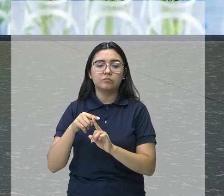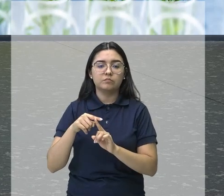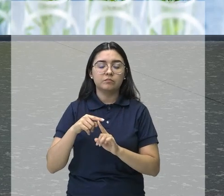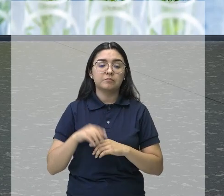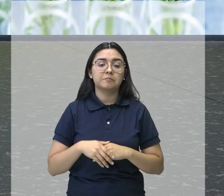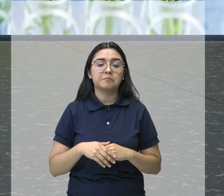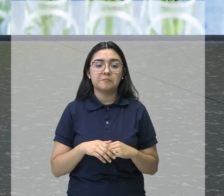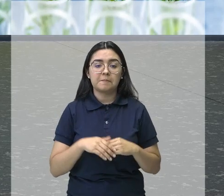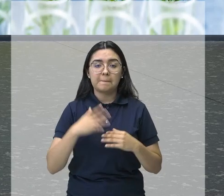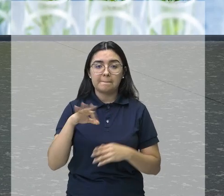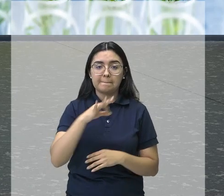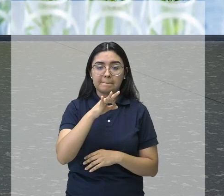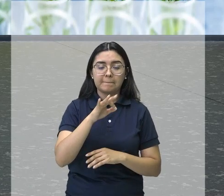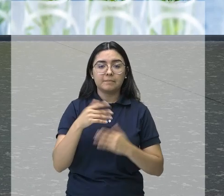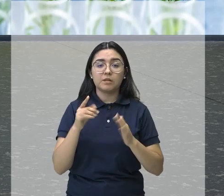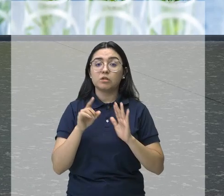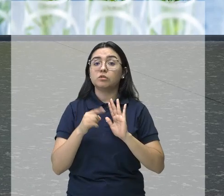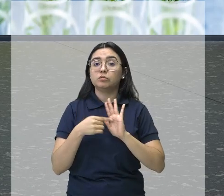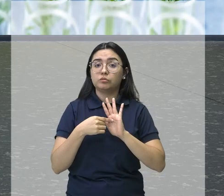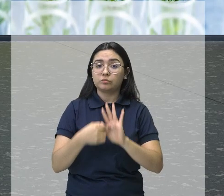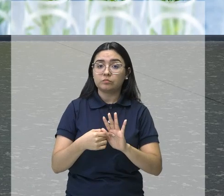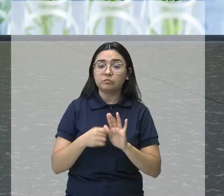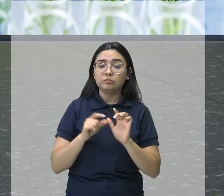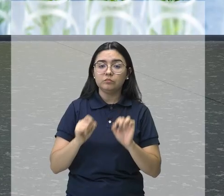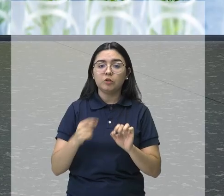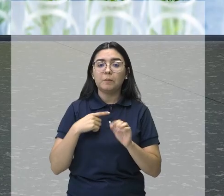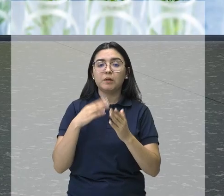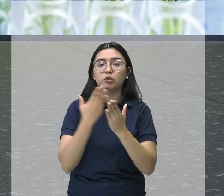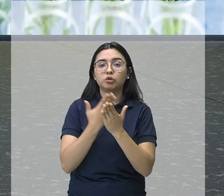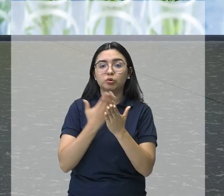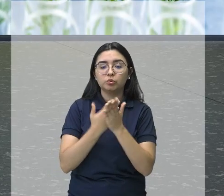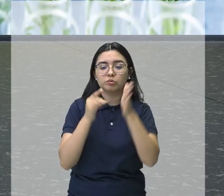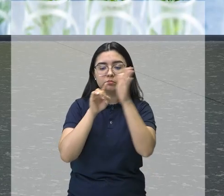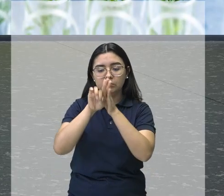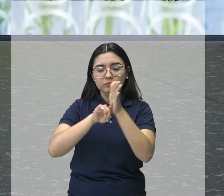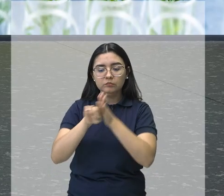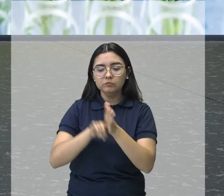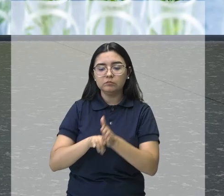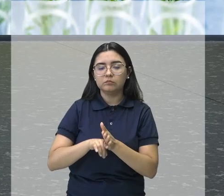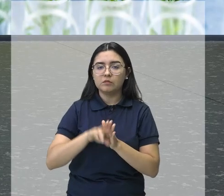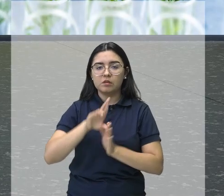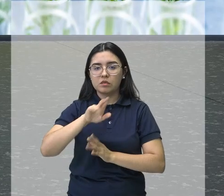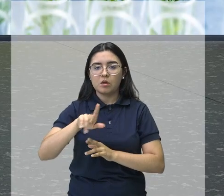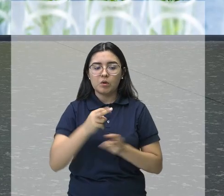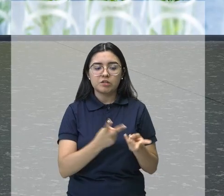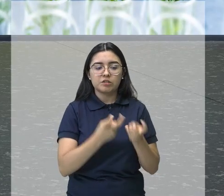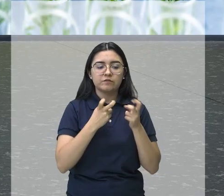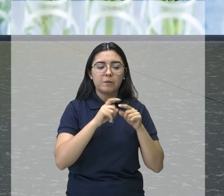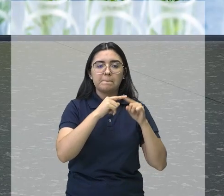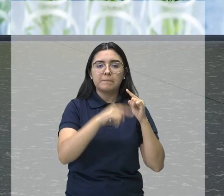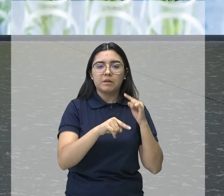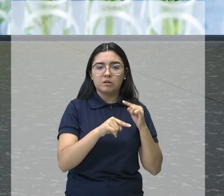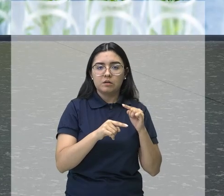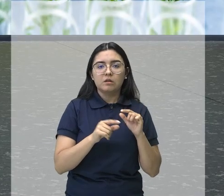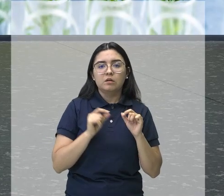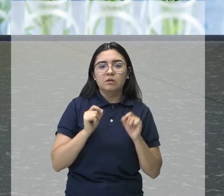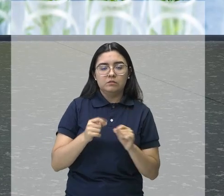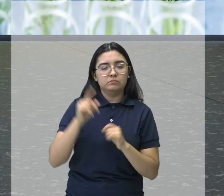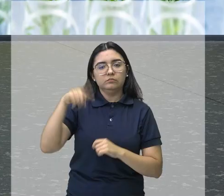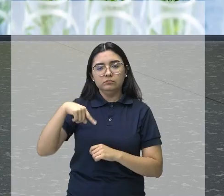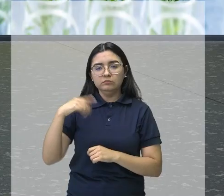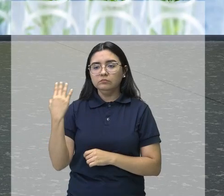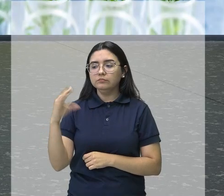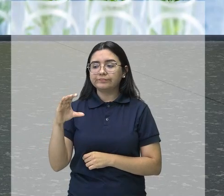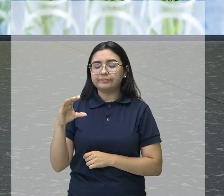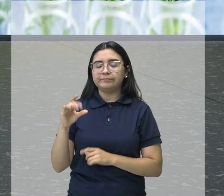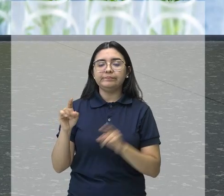Vejam, é só para amostra, só para estudo. Não é o extrativismo predatório, é científico.